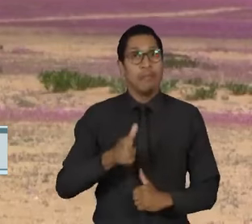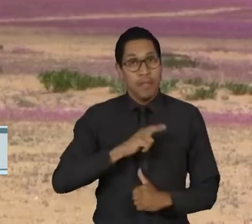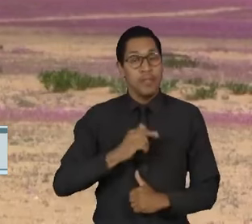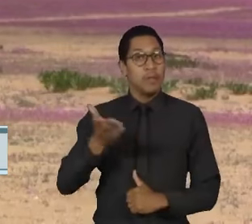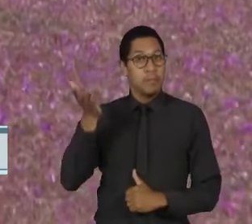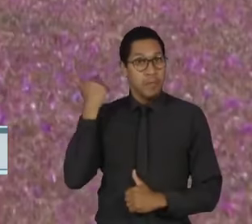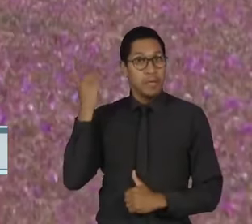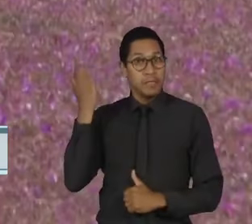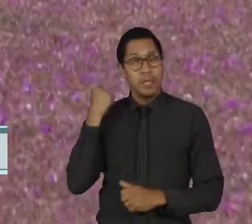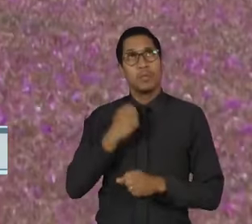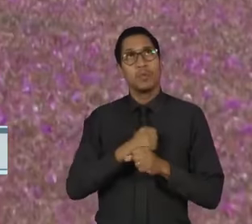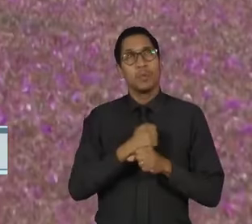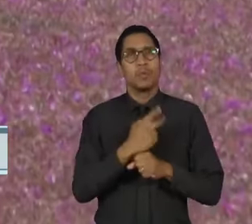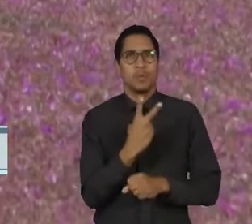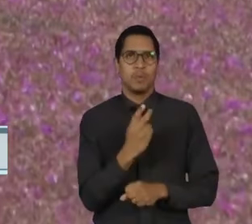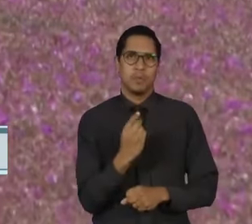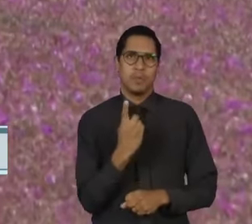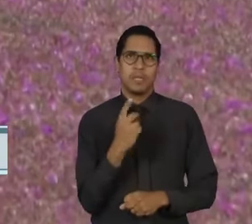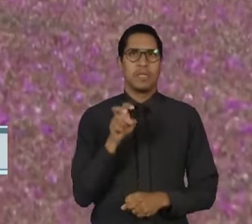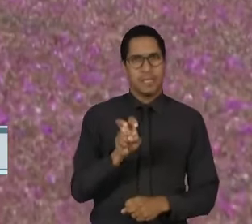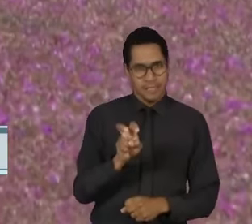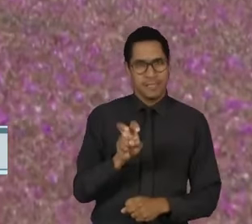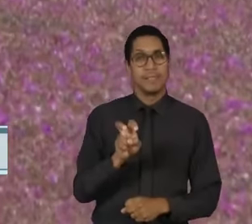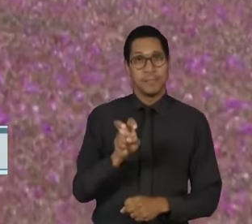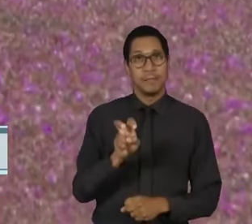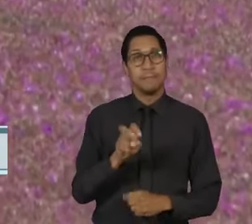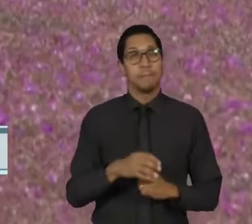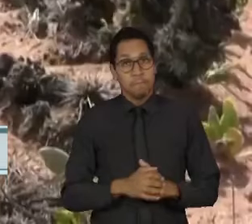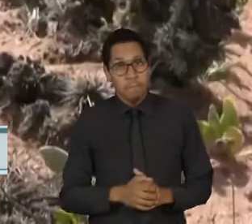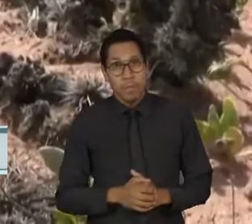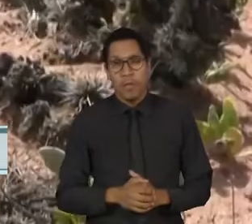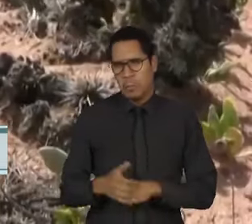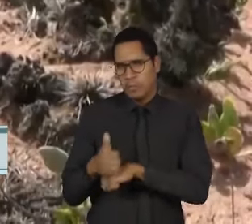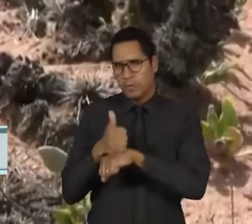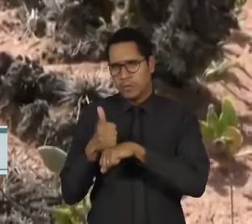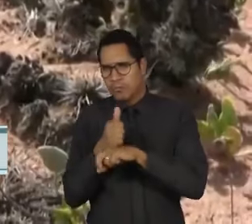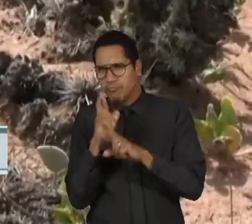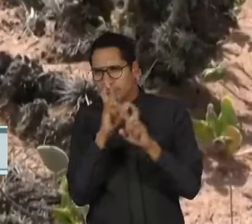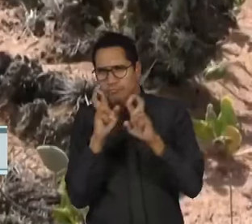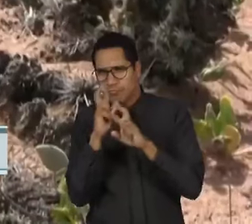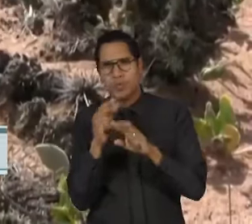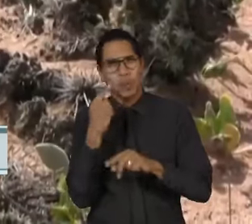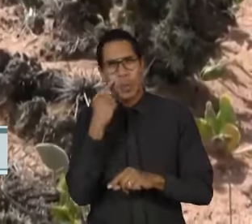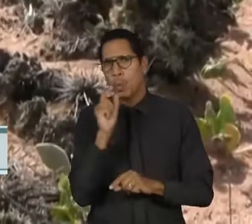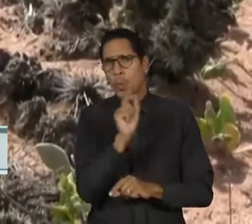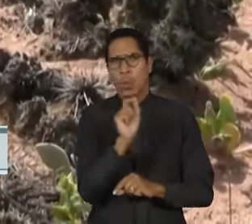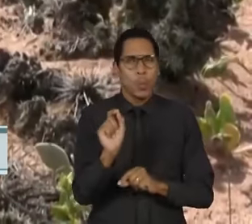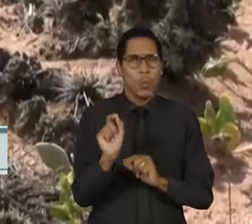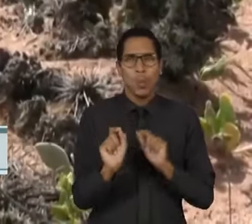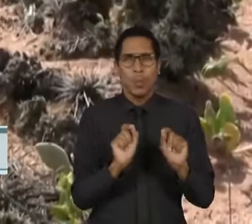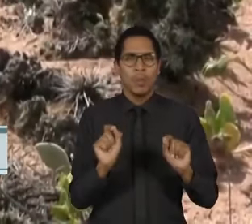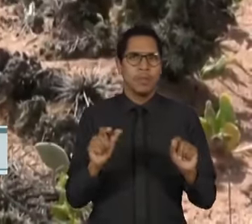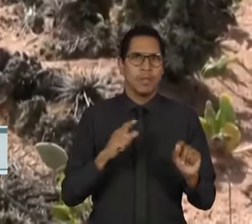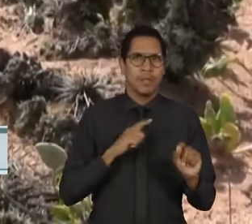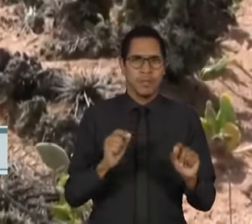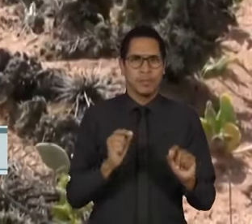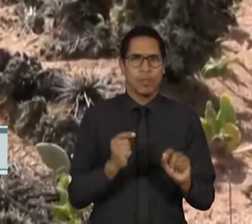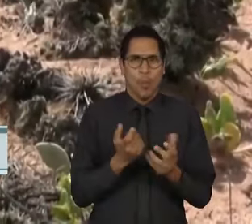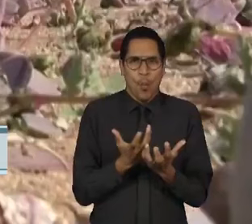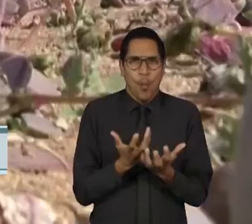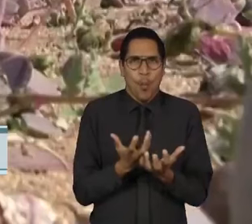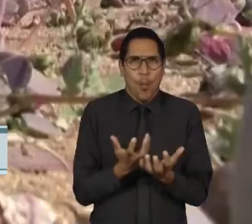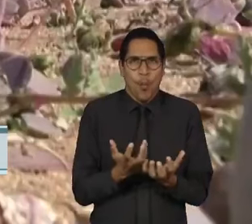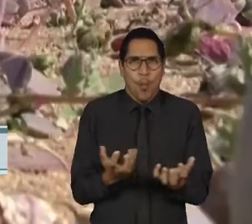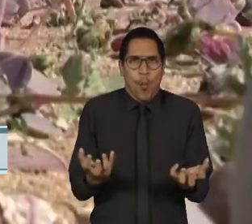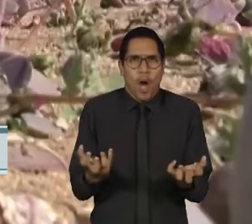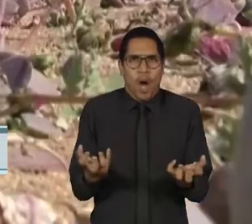aconteceu foi em 2015. Especialistas ressaltam que o fenômeno não tem relação com o chamado deserto